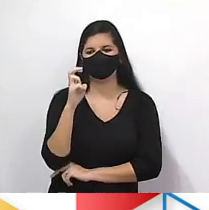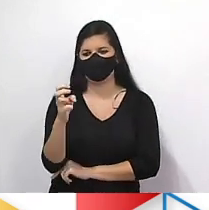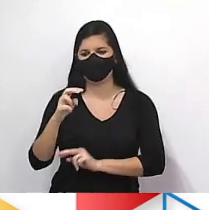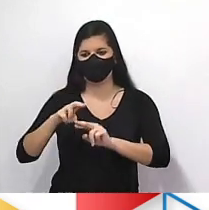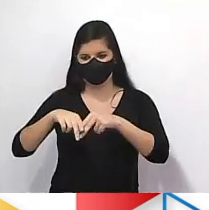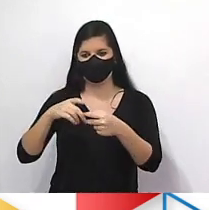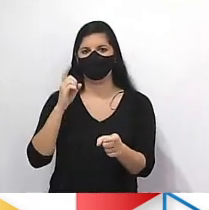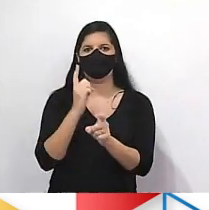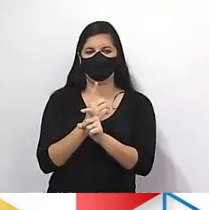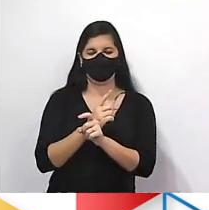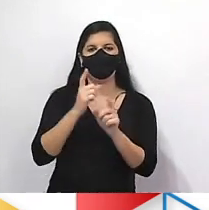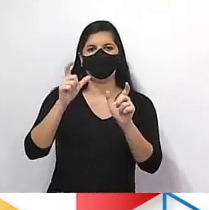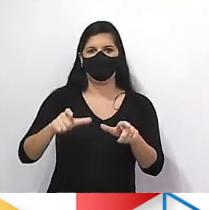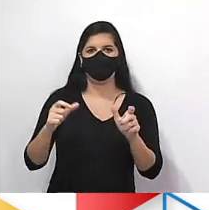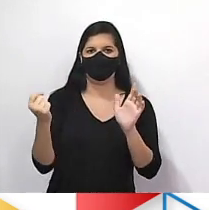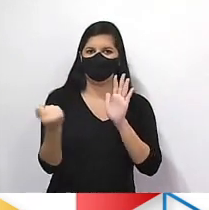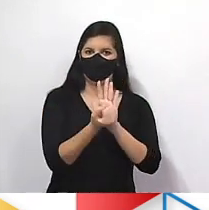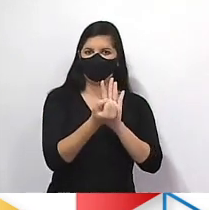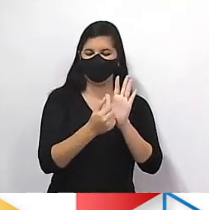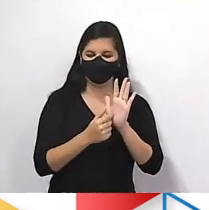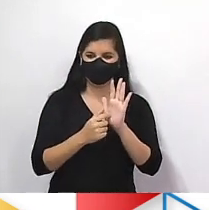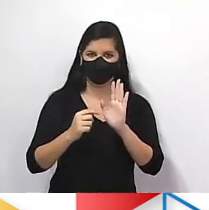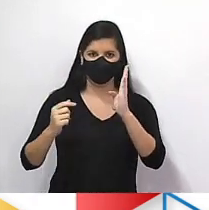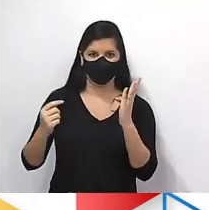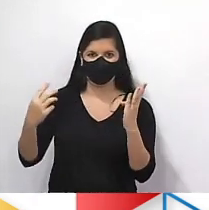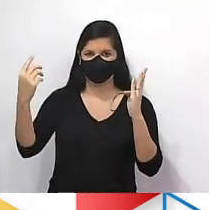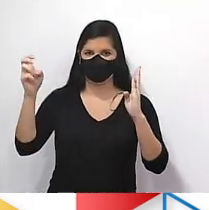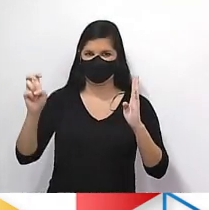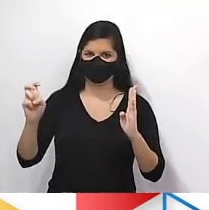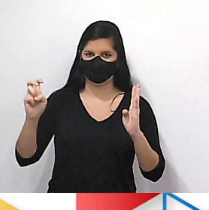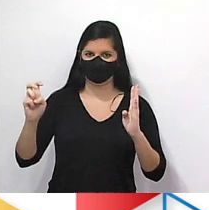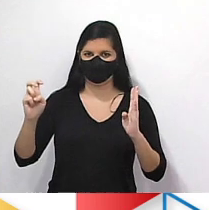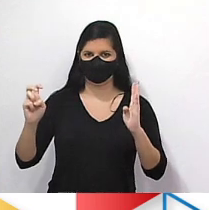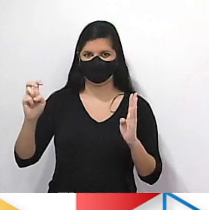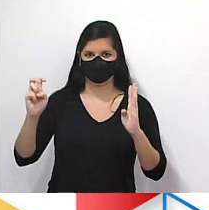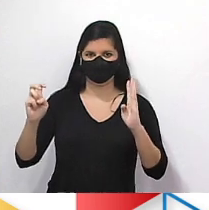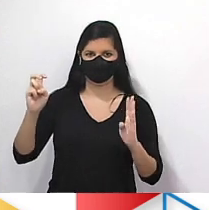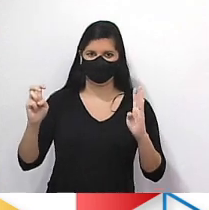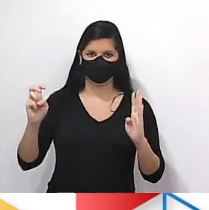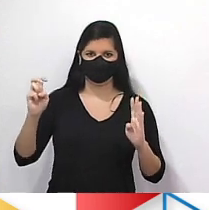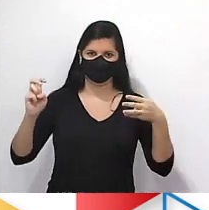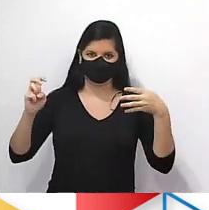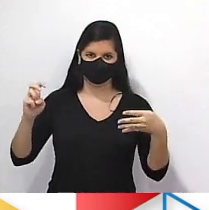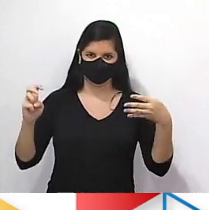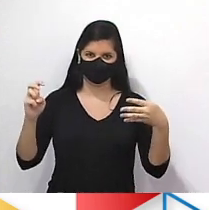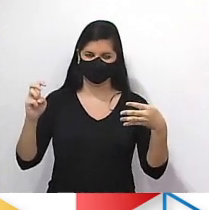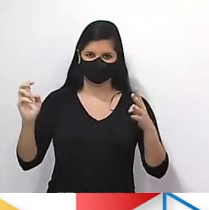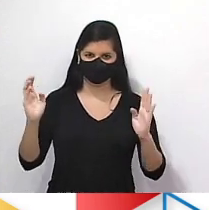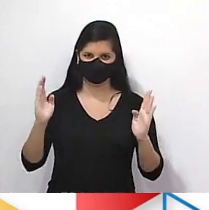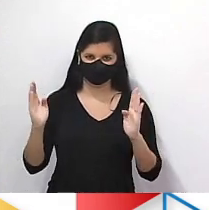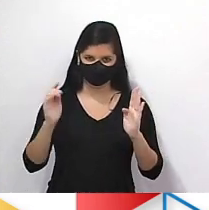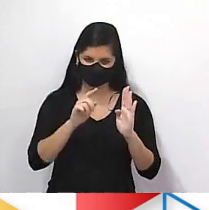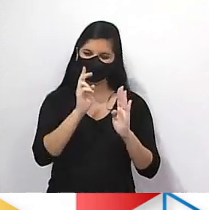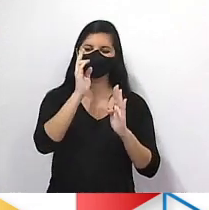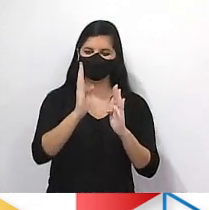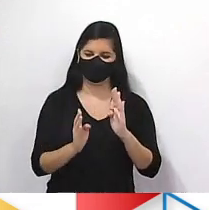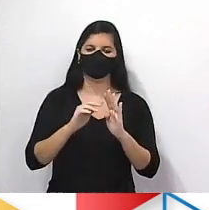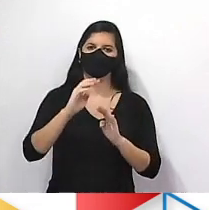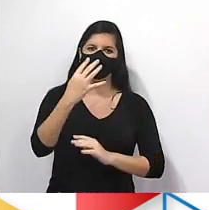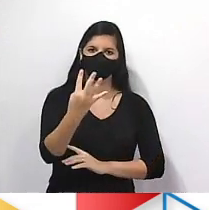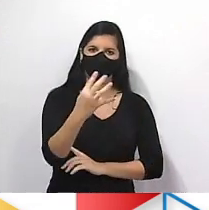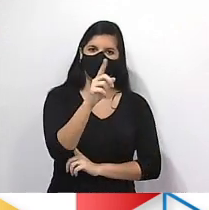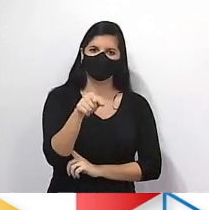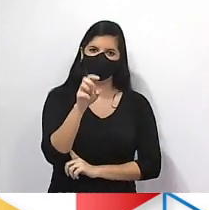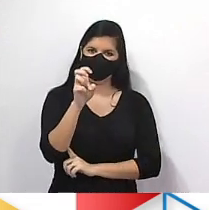aí, ó, 4 entre 5 e 4 e 5 na metade dele, ó, 4,5. É essa a posição dele aí.